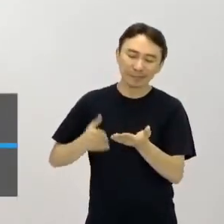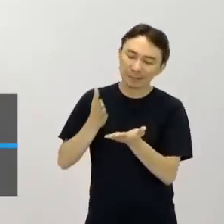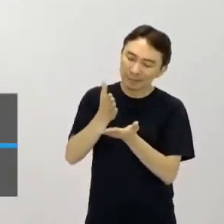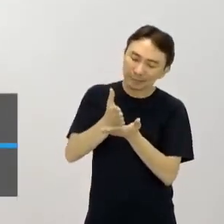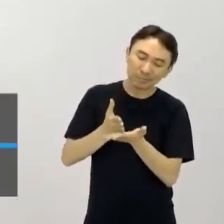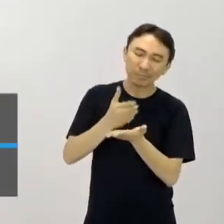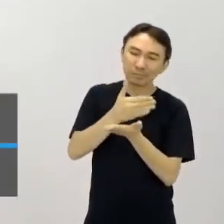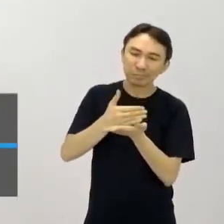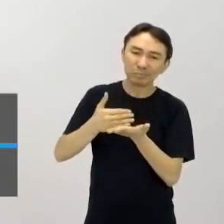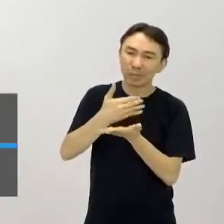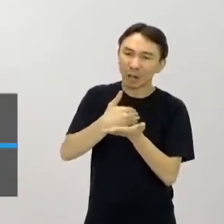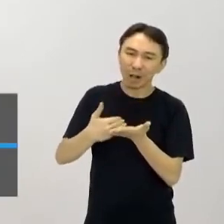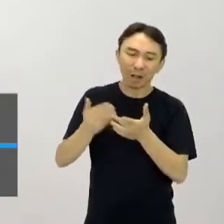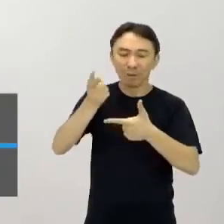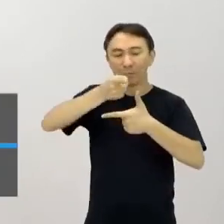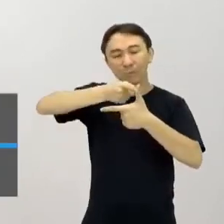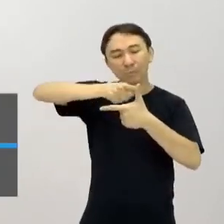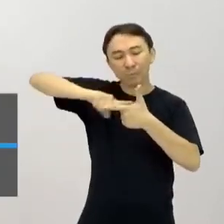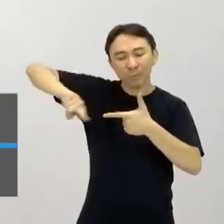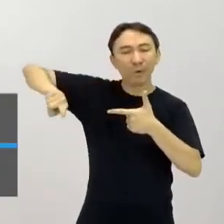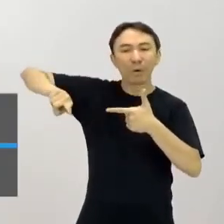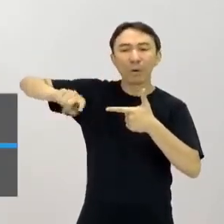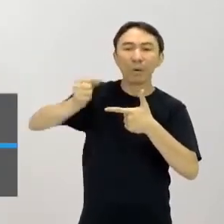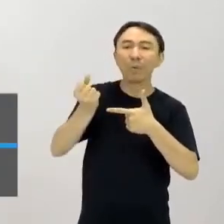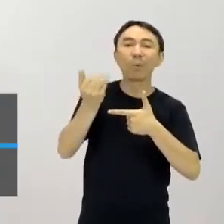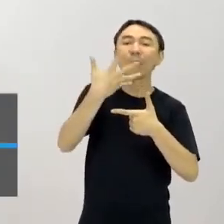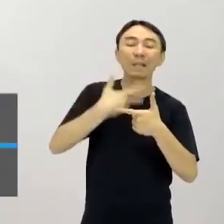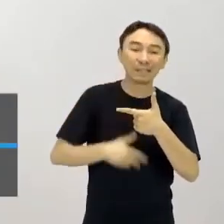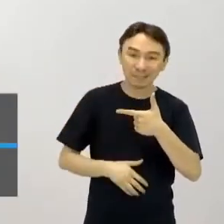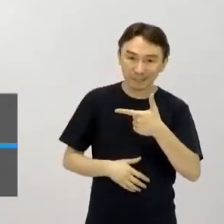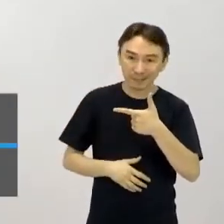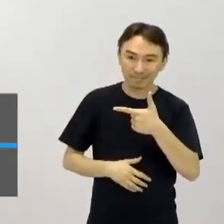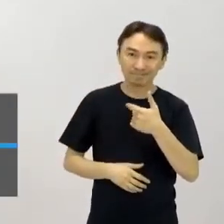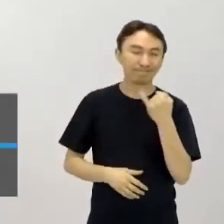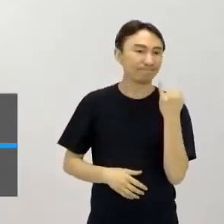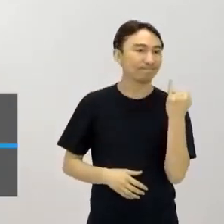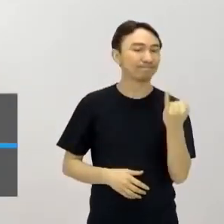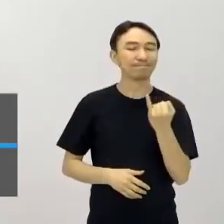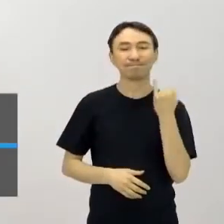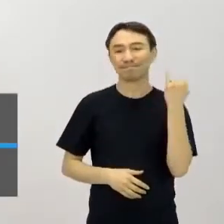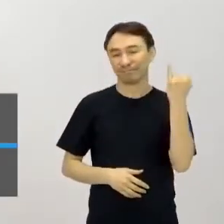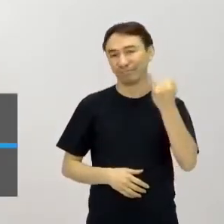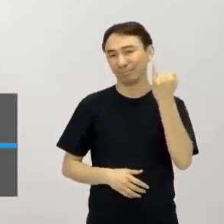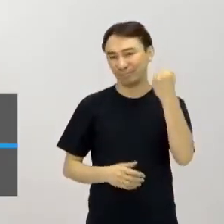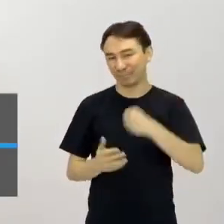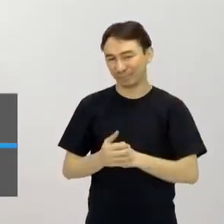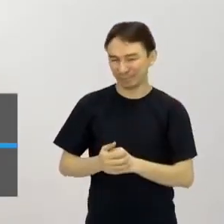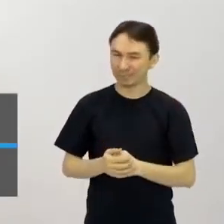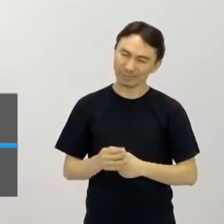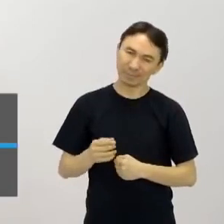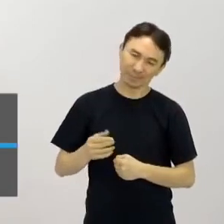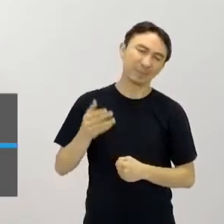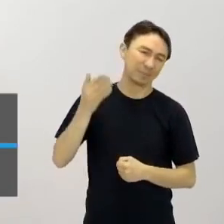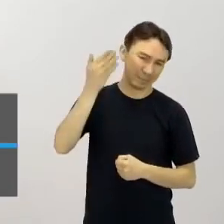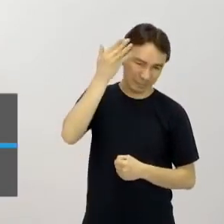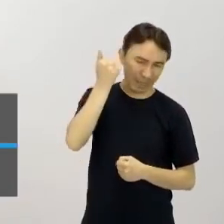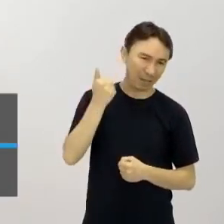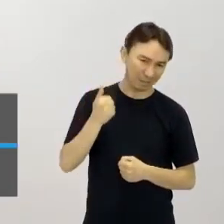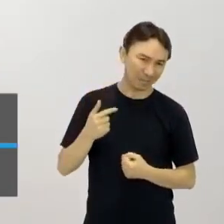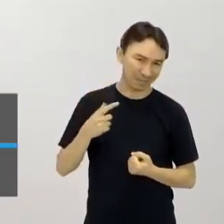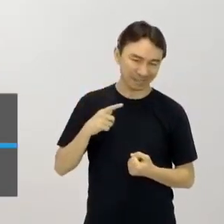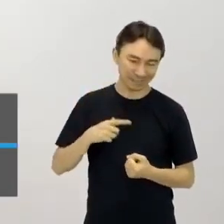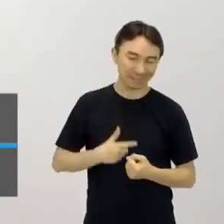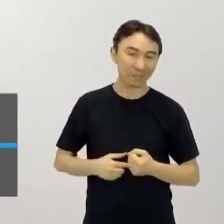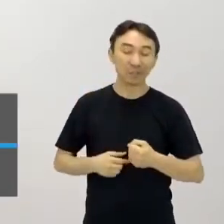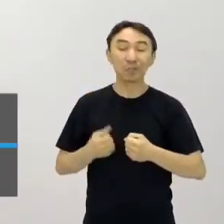todo foi dividido. É importantíssimo. Porque, como a gente já sabe, o número de baixo da fração, ele tem um nome,